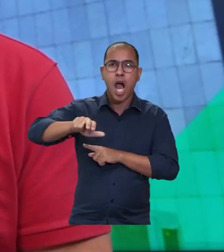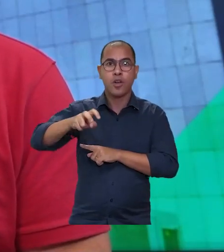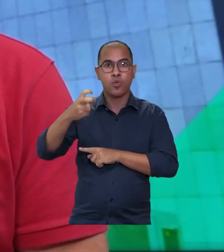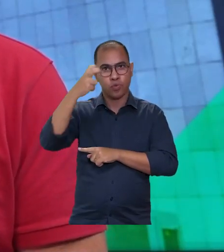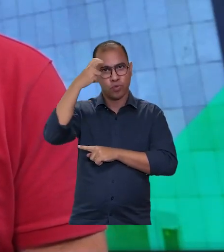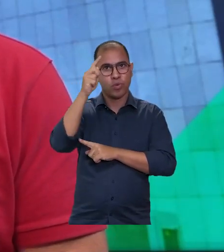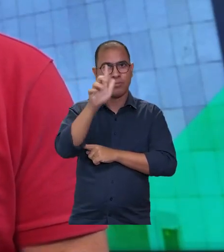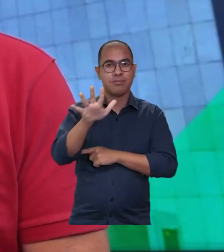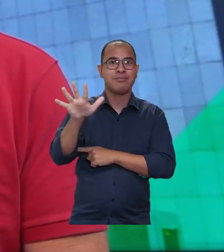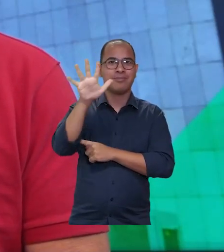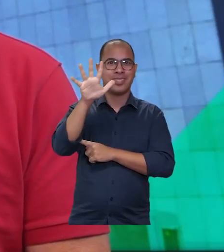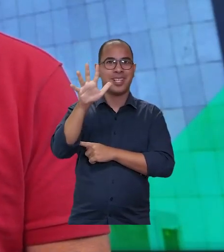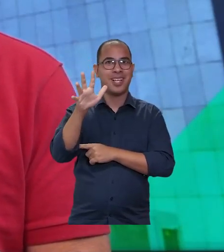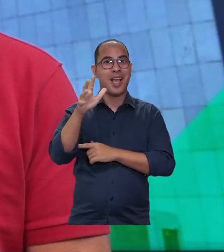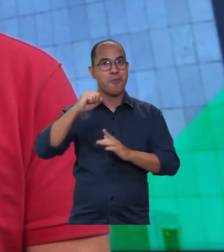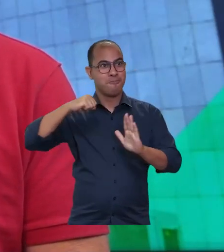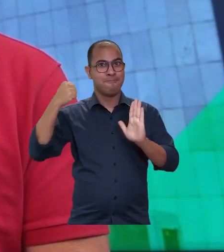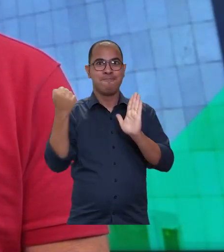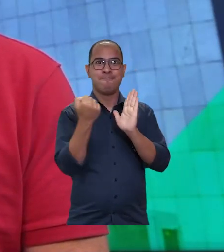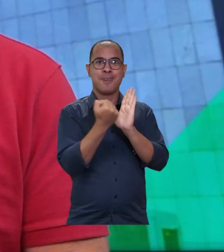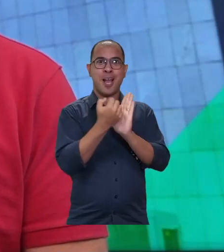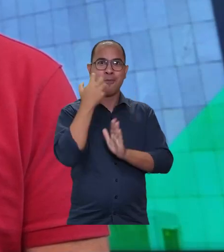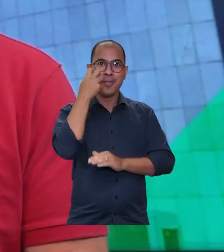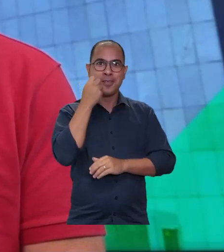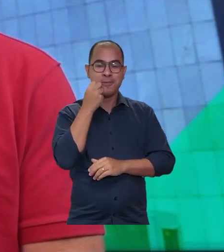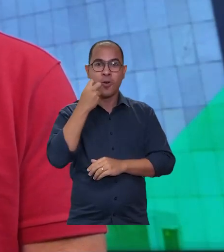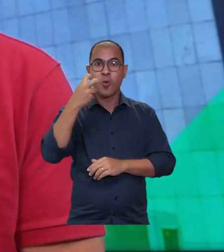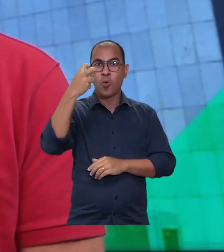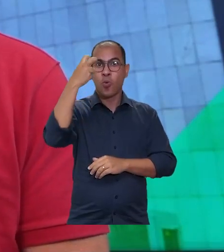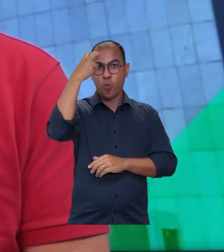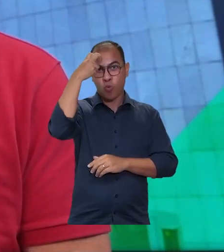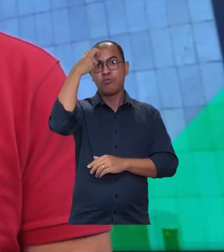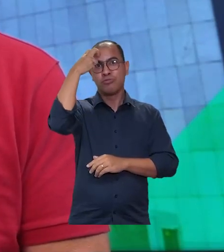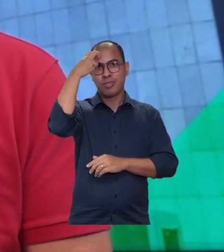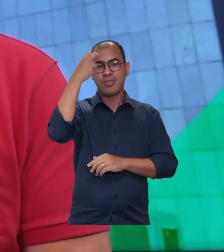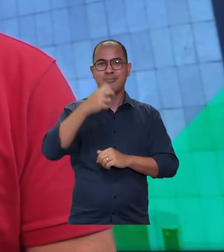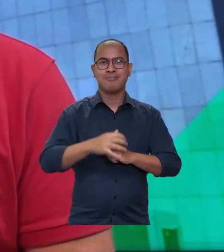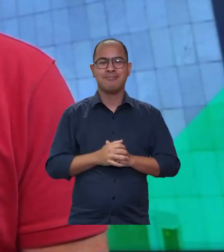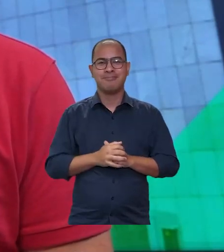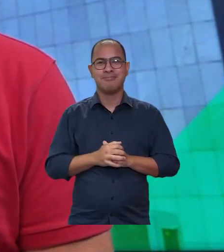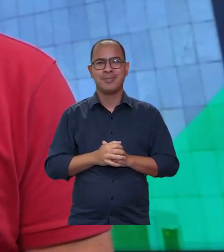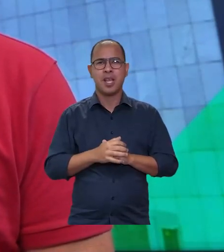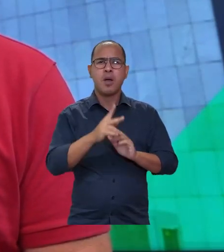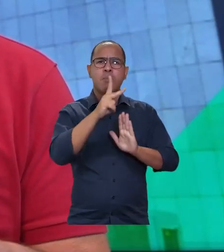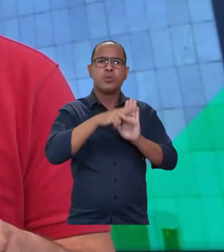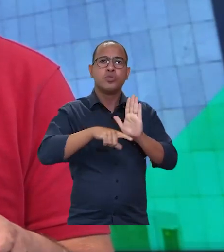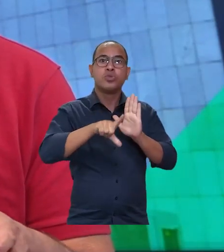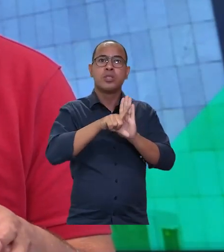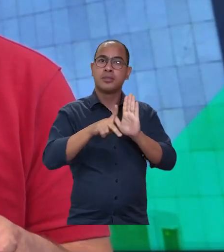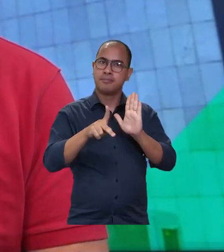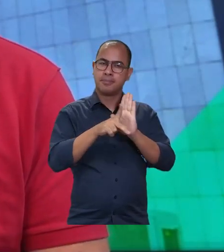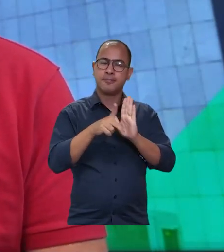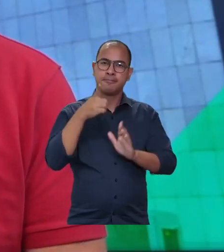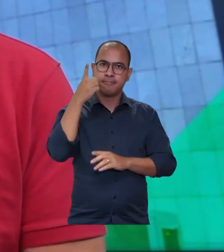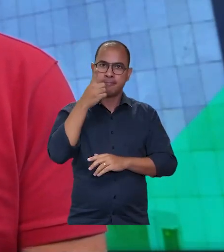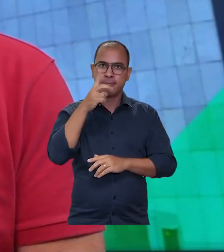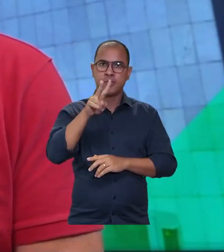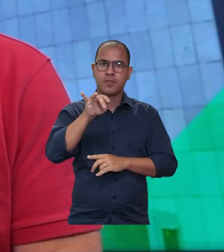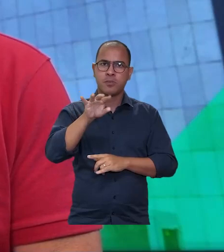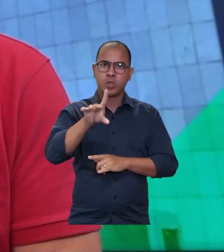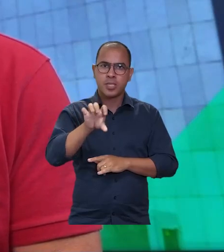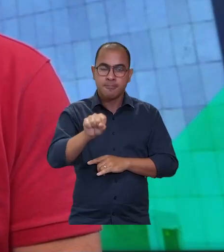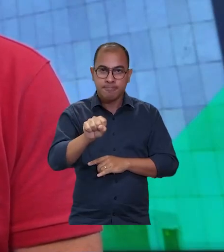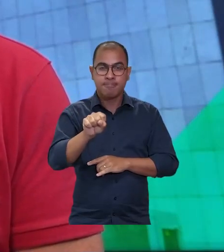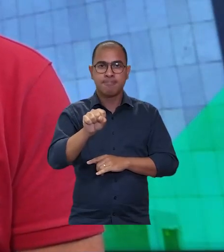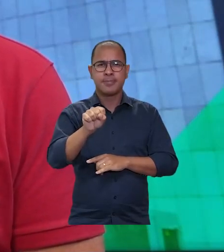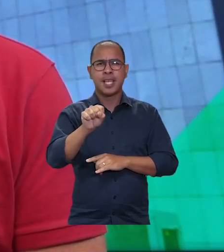cultura goiana foi reconhecida como patrimônio cultural e imaterial. O projeto de lei do deputado